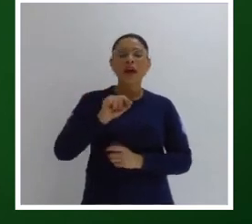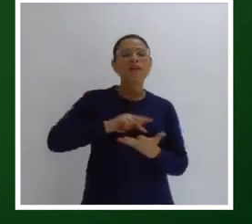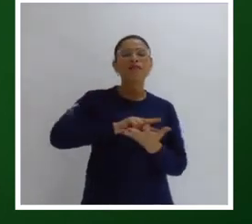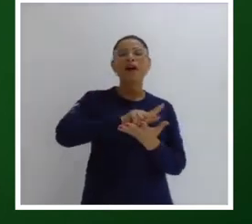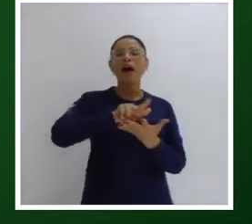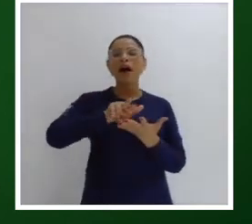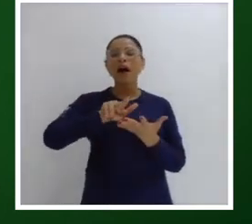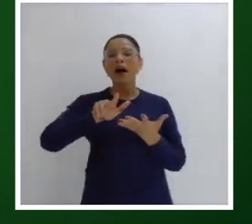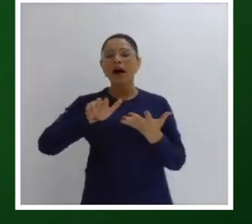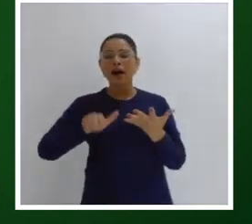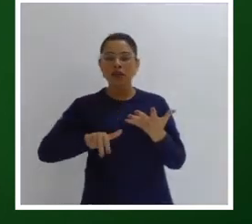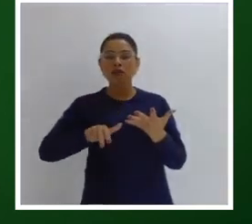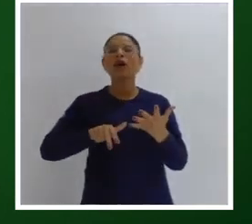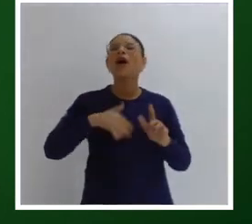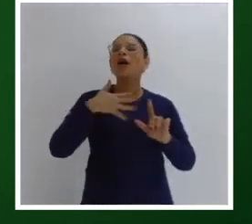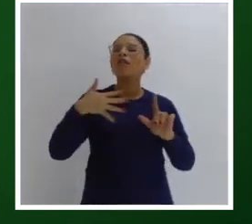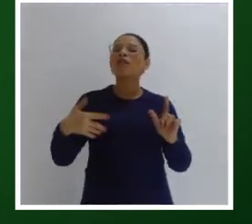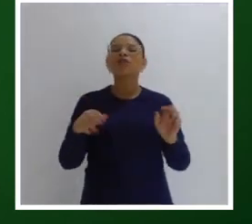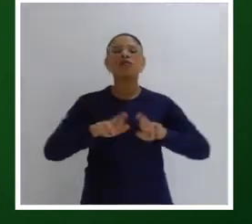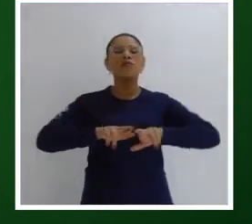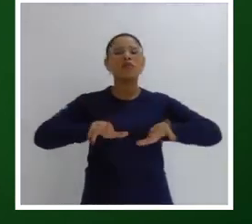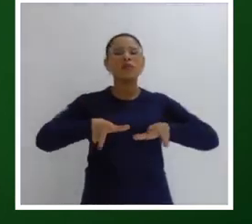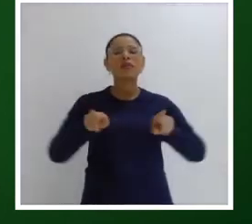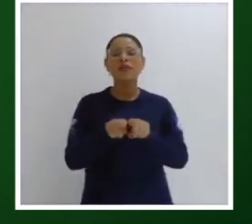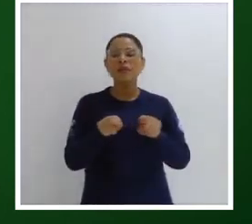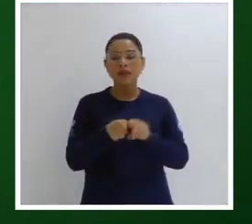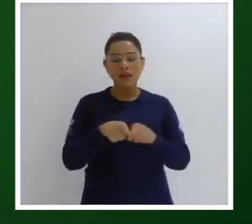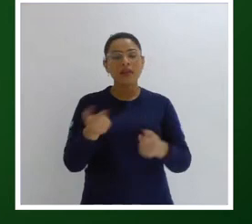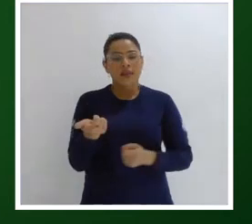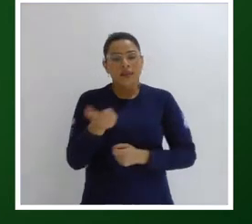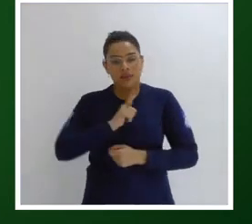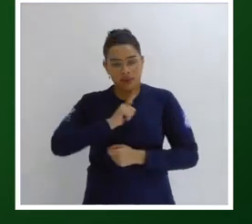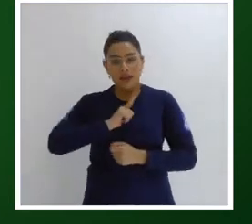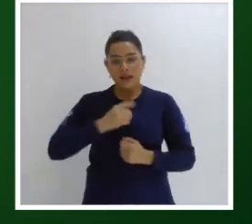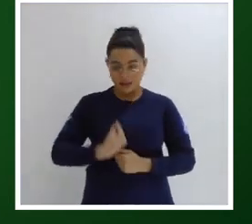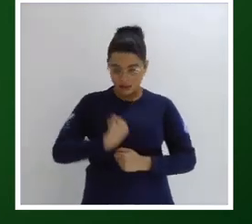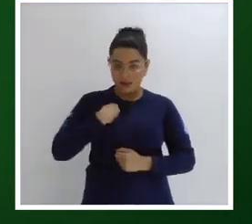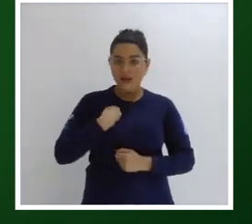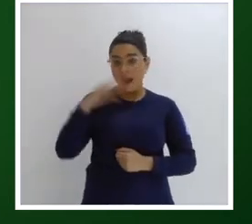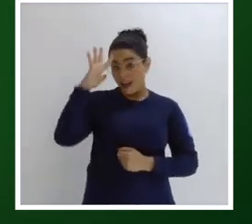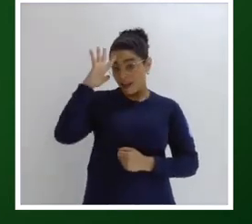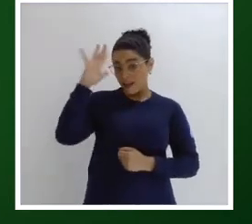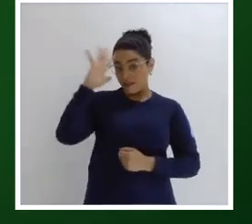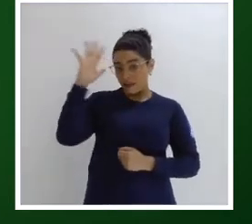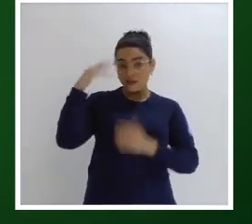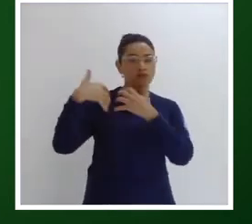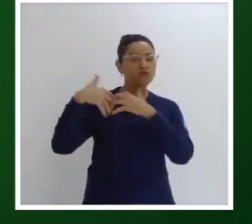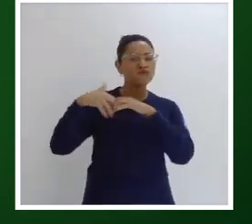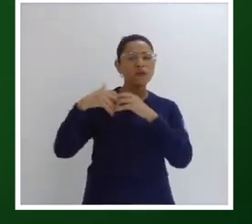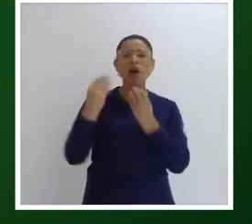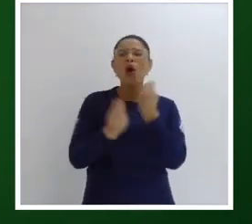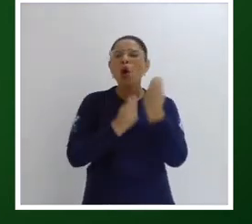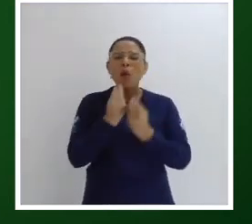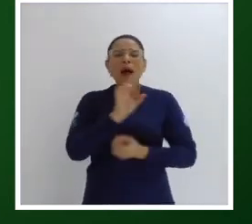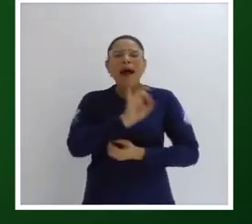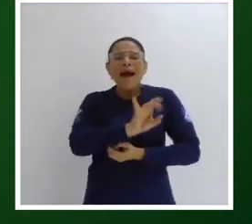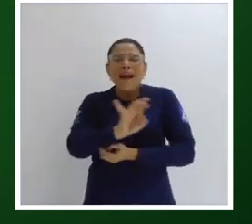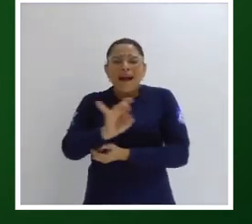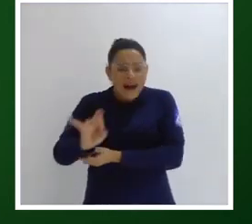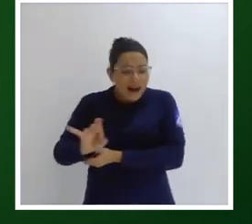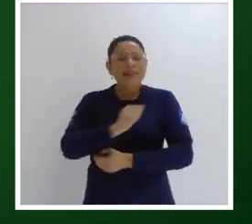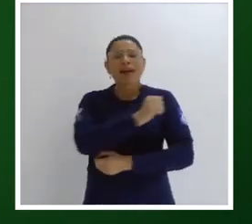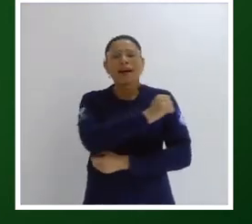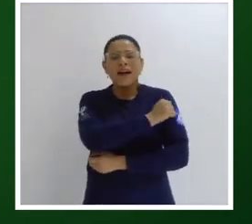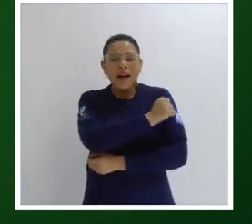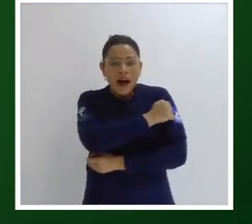e heterogeneidade nós vamos refletir sobre como cada criança aprende